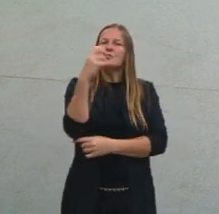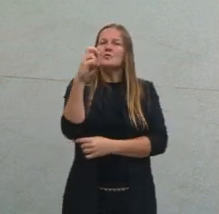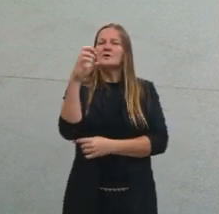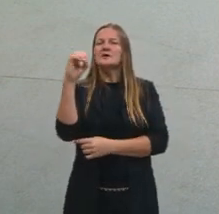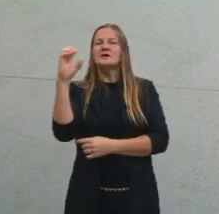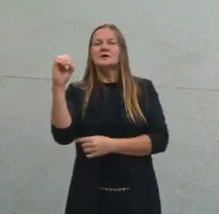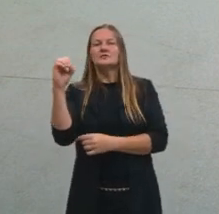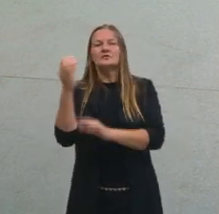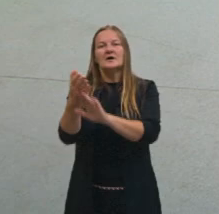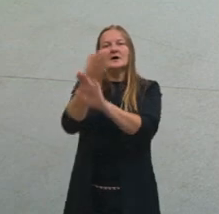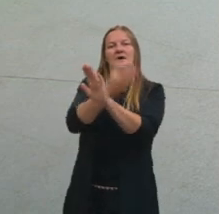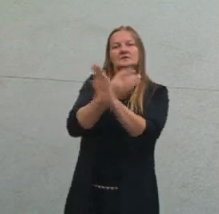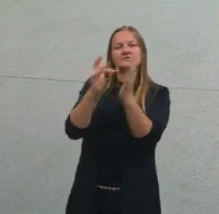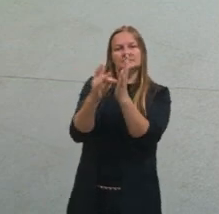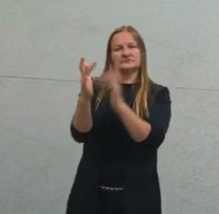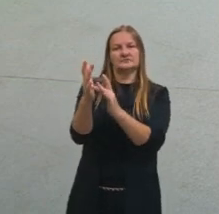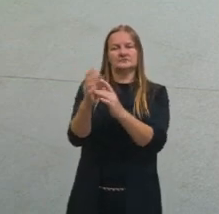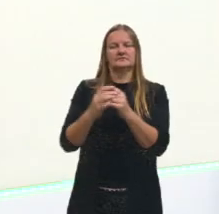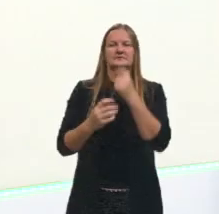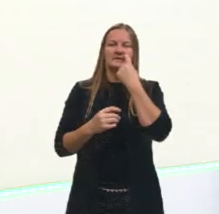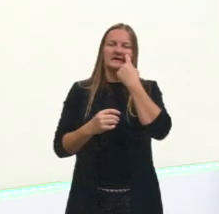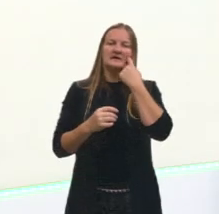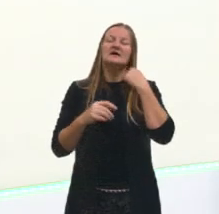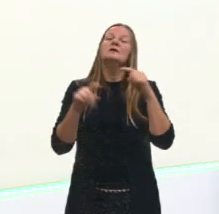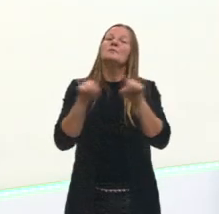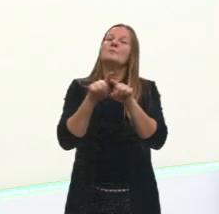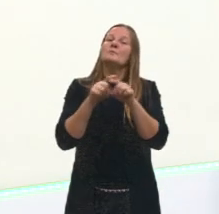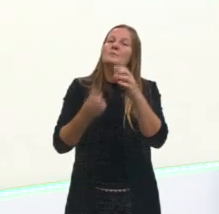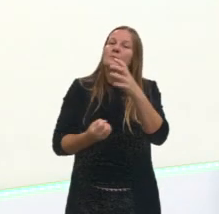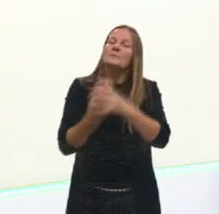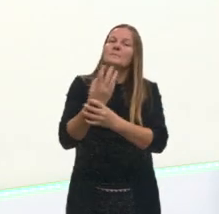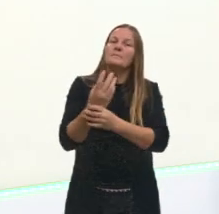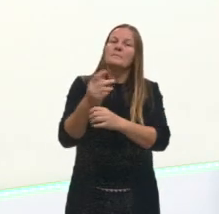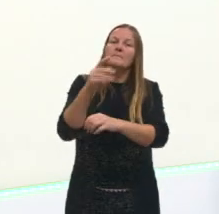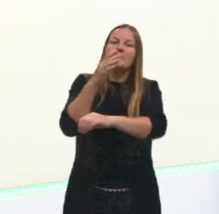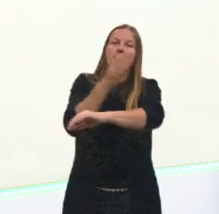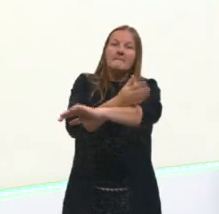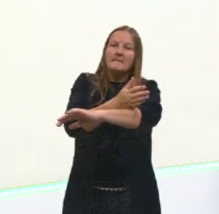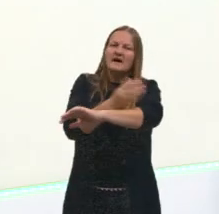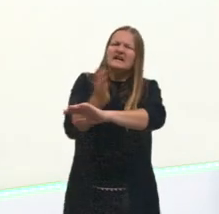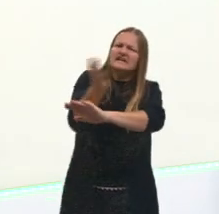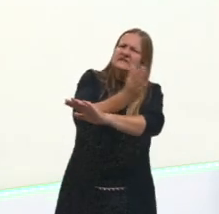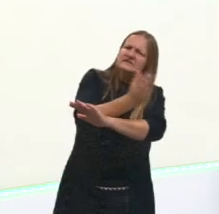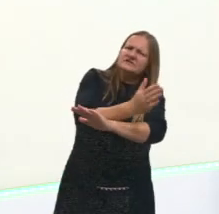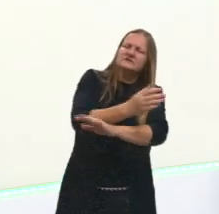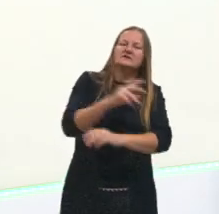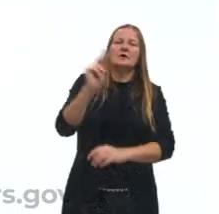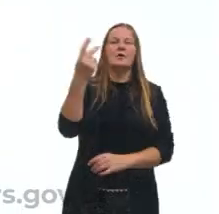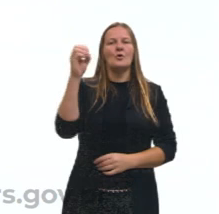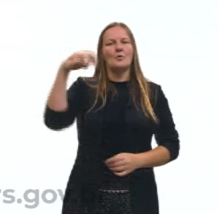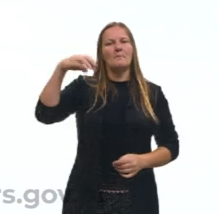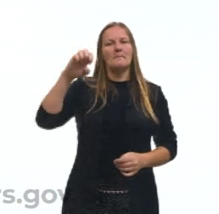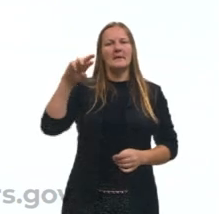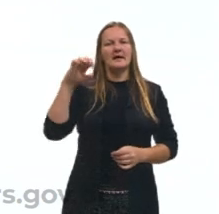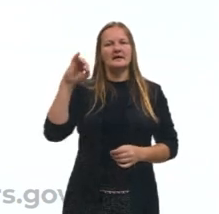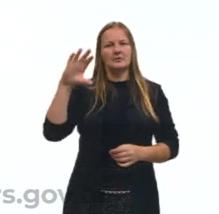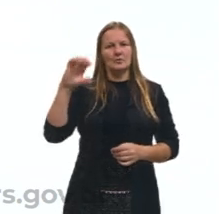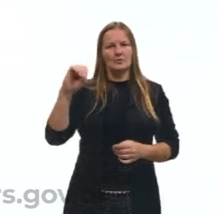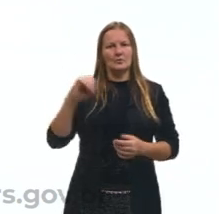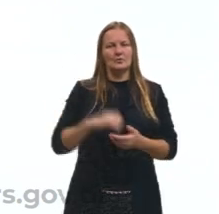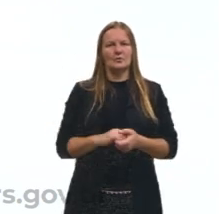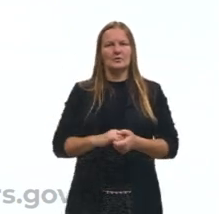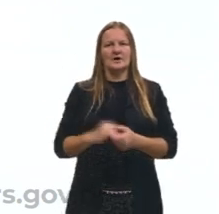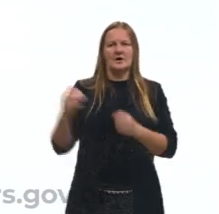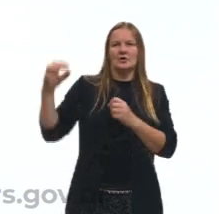1500 antes de Cristo ela surge ainda no período pré-homérico da dominação Então